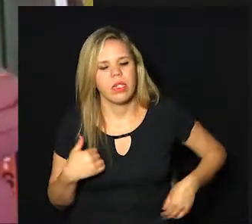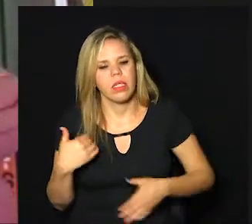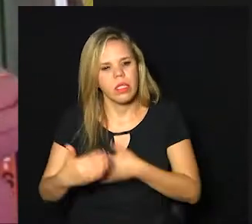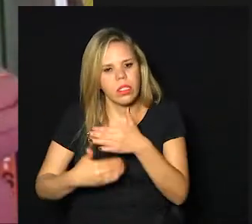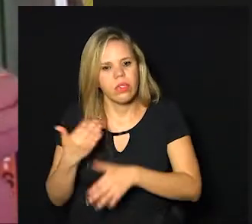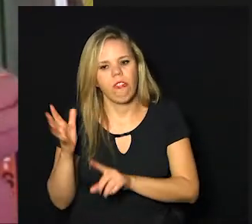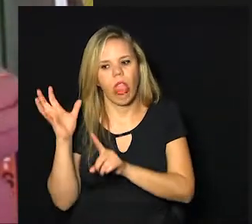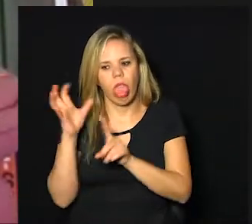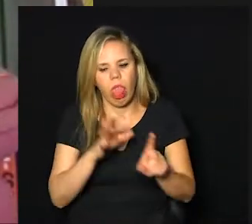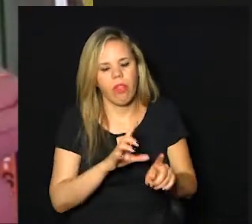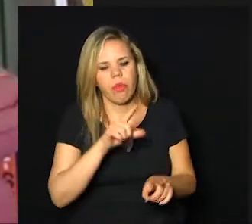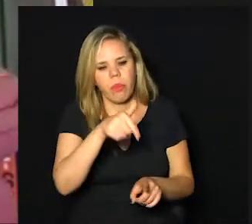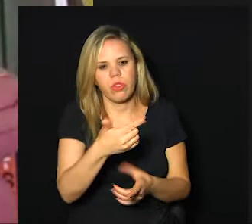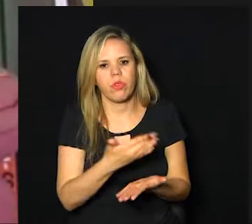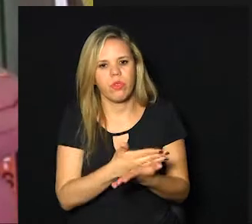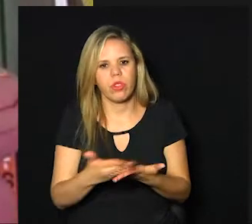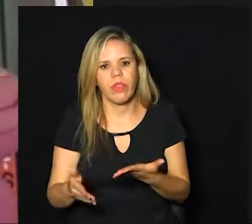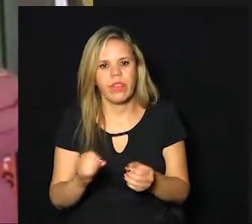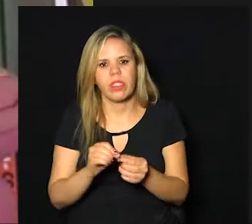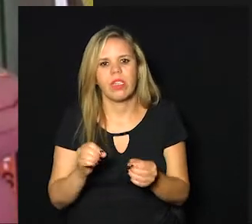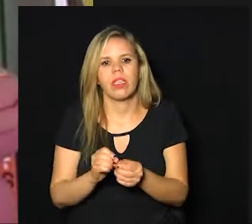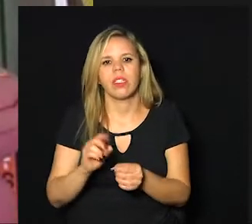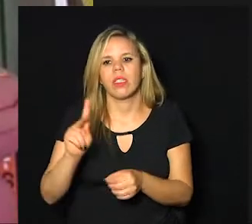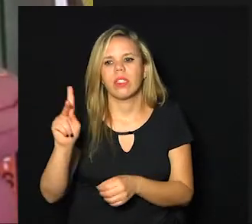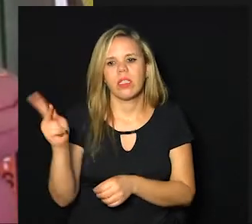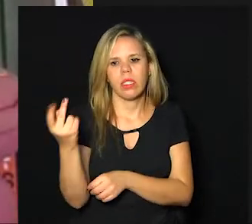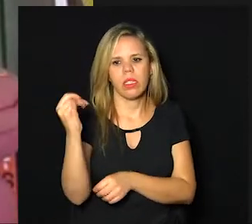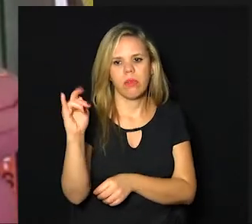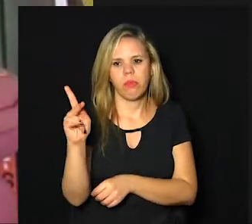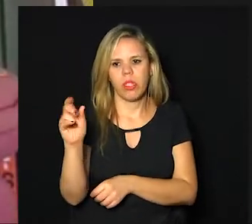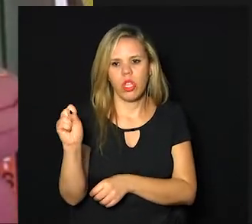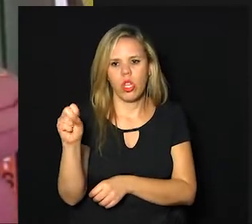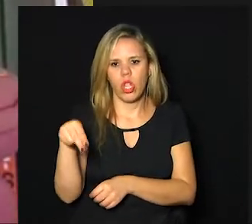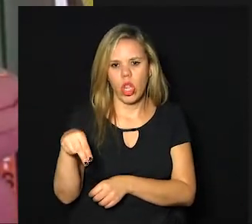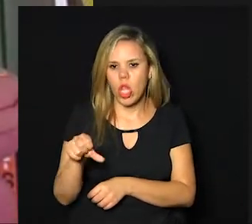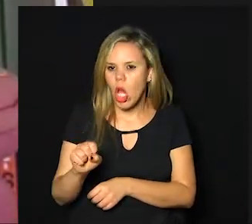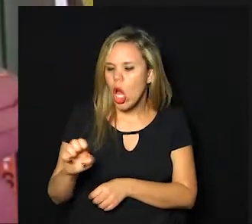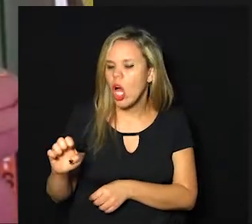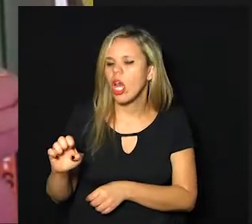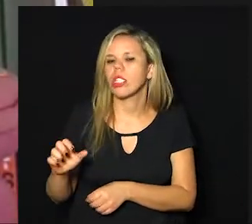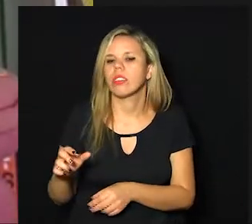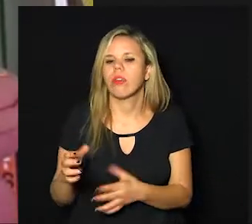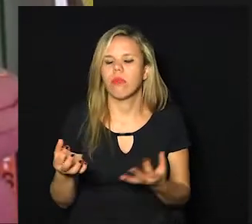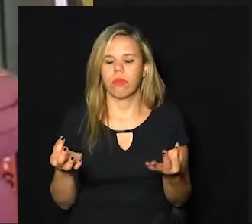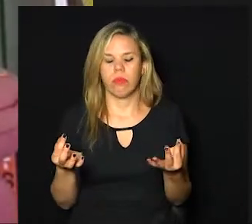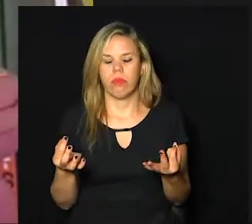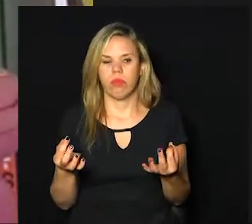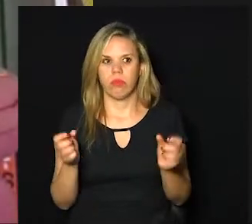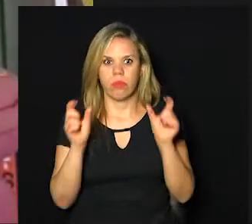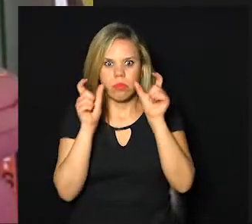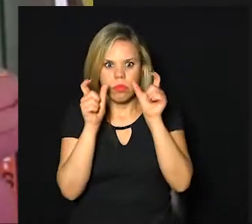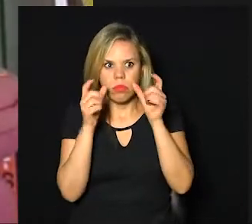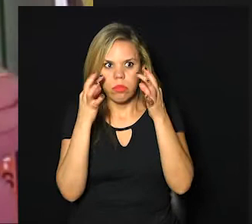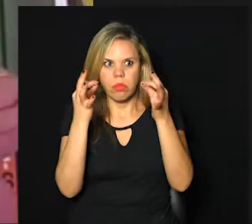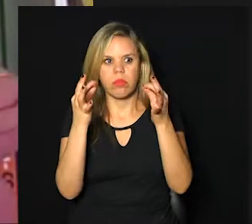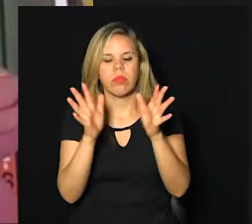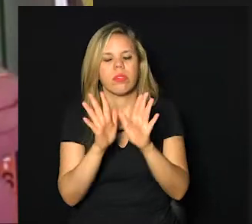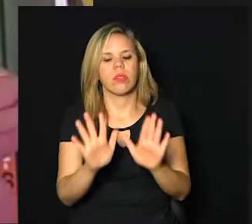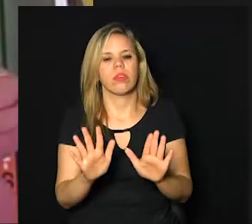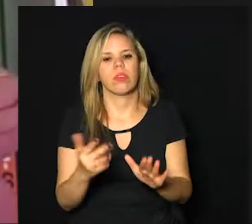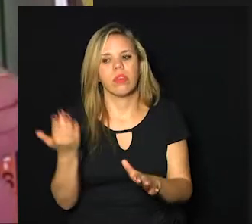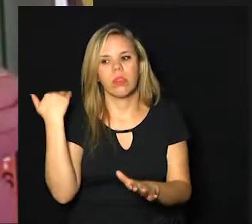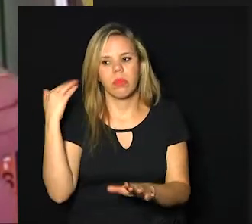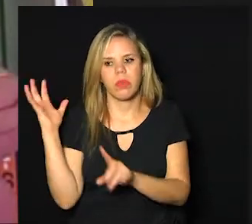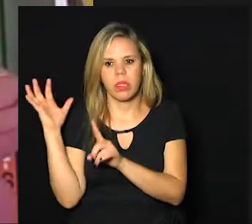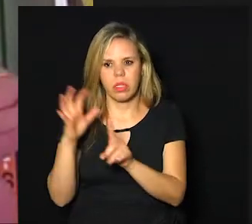quando começou a hipnose e tal, e a psicanálise, a associação livre, porque tudo aquilo que se reprimia lá